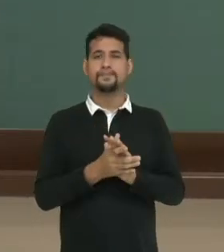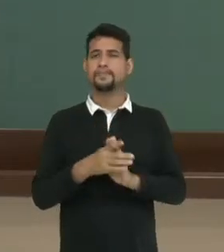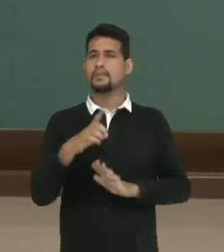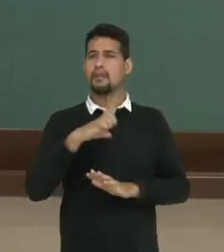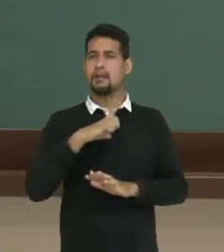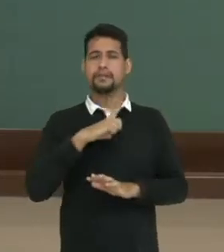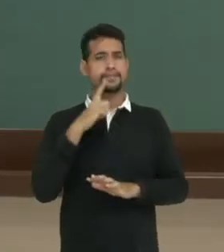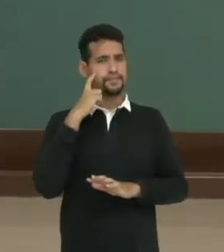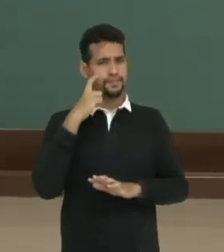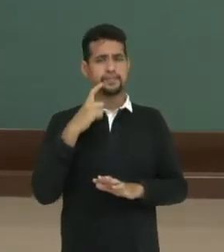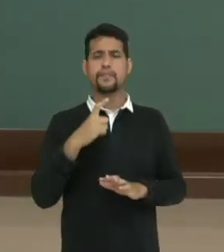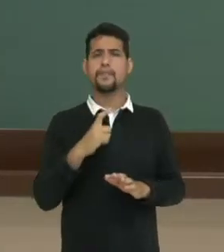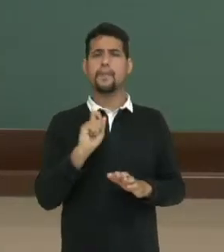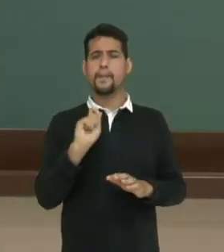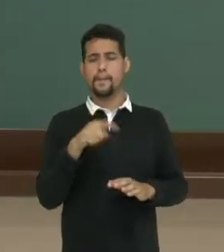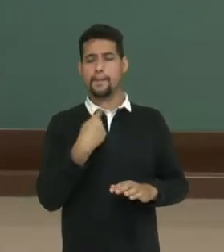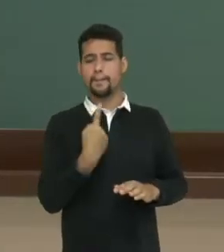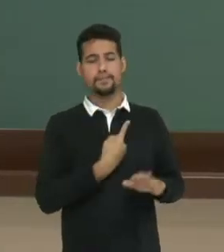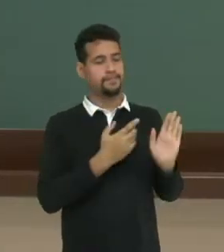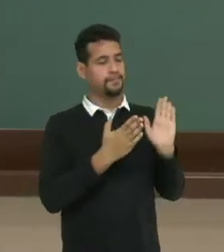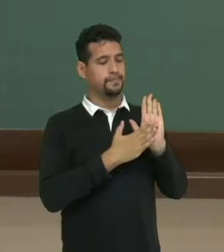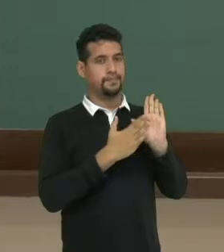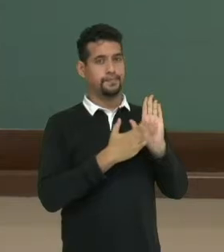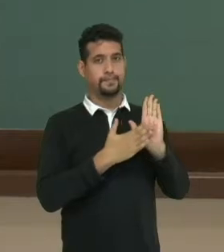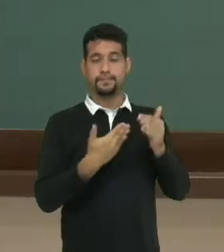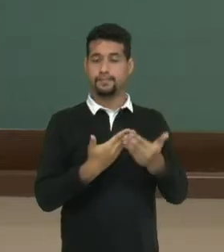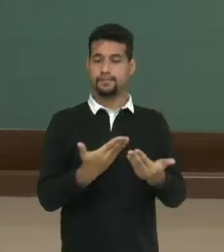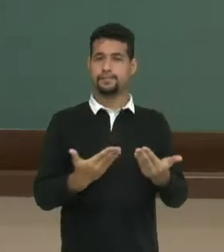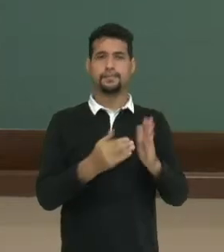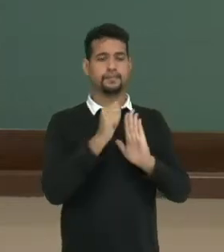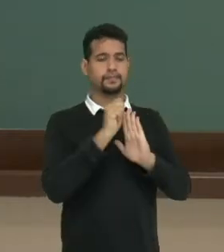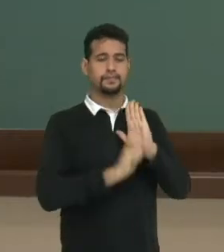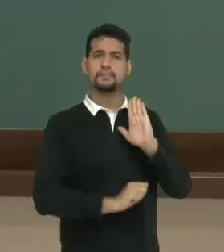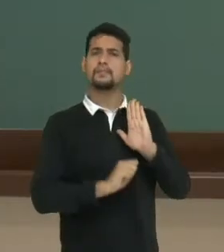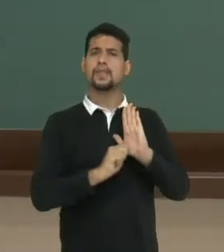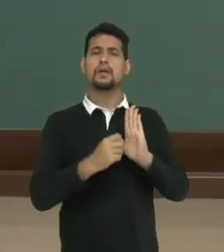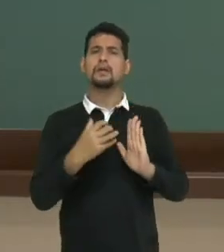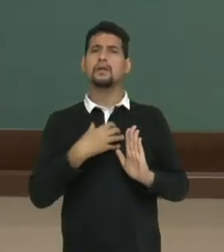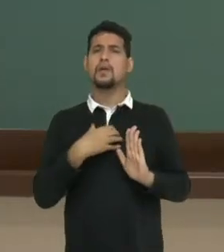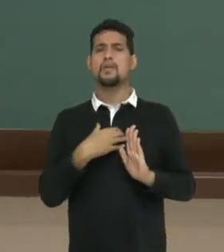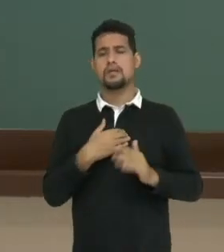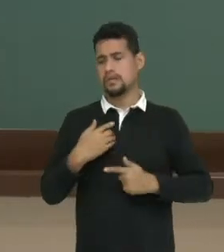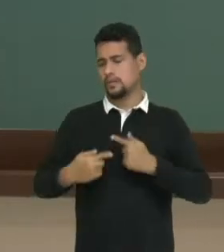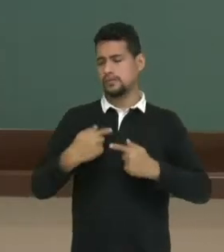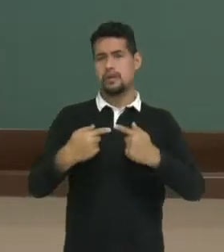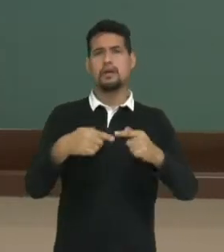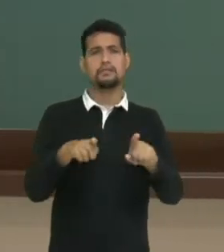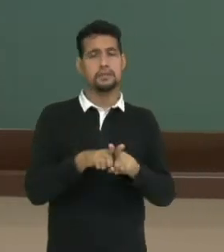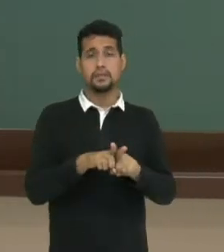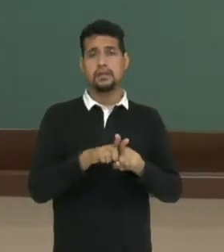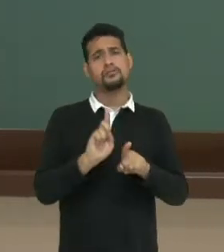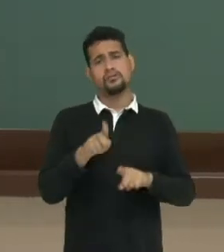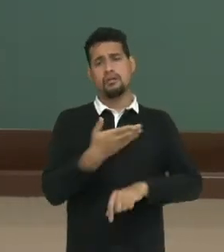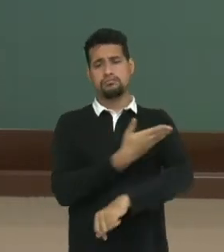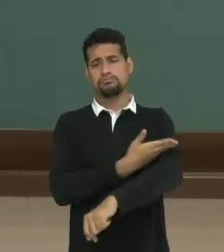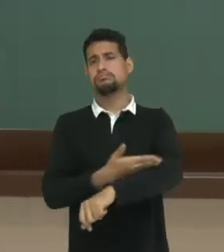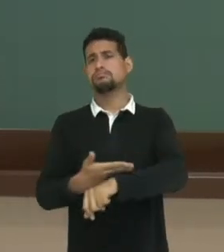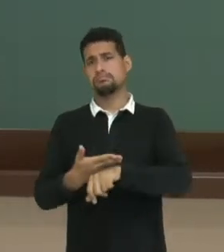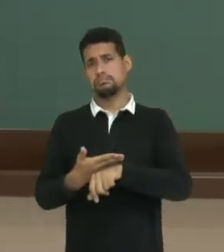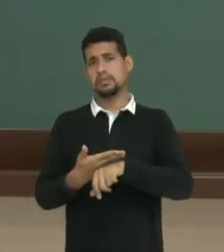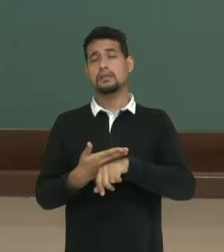a possibilidade também da gente propor que vocês façam um texto da forma mais tradicional que vocês estão acostumados,